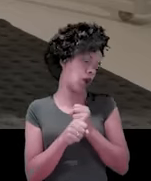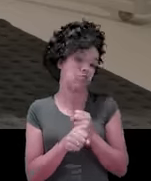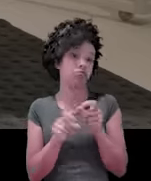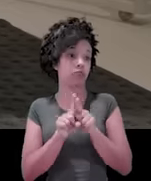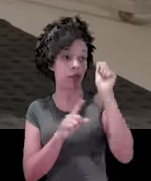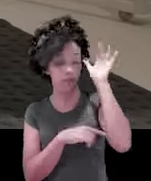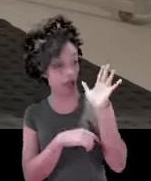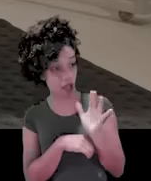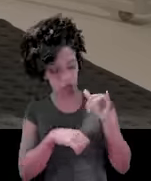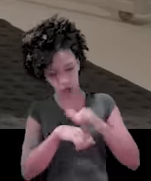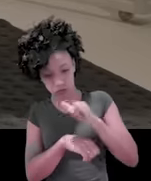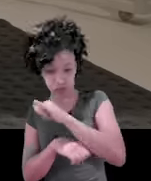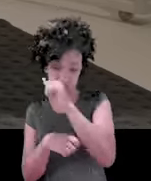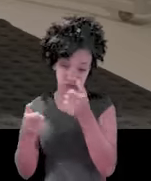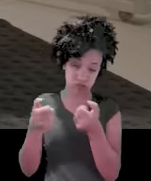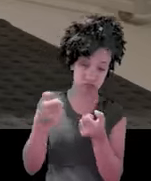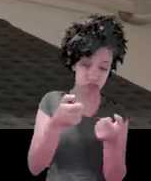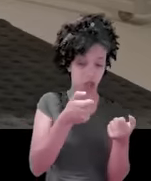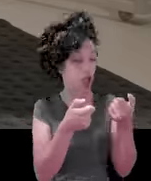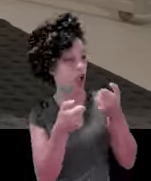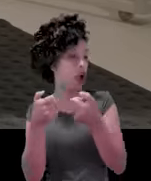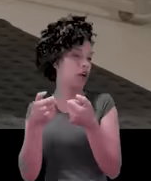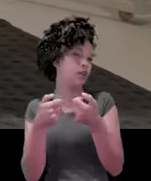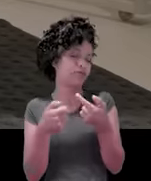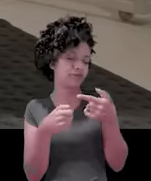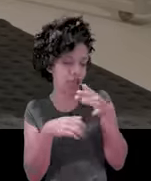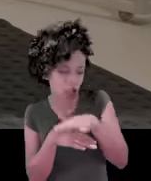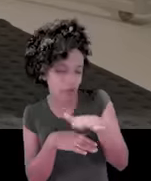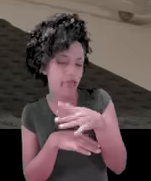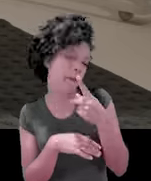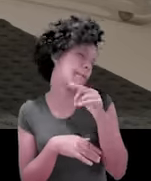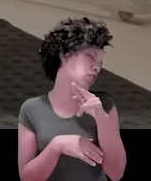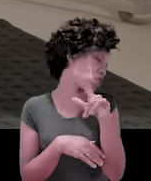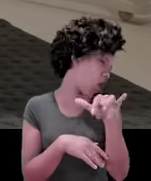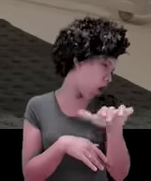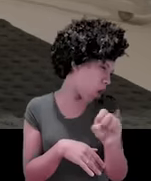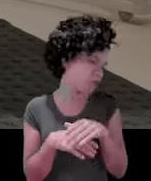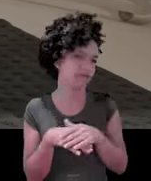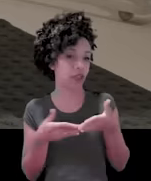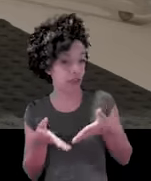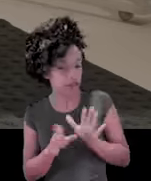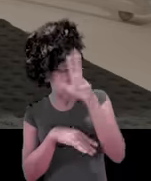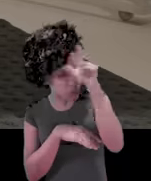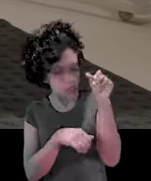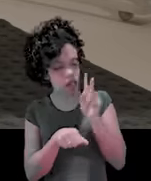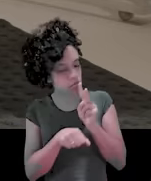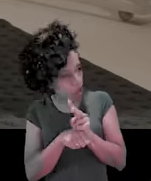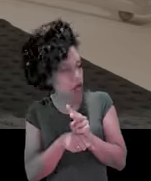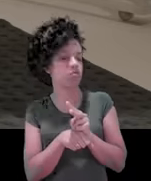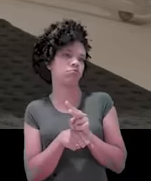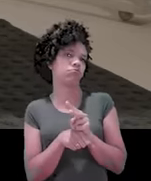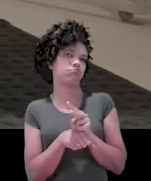kuina o Neco com empresa de petróleo então assim minha a minha apesar de ter nascido na Amazônia